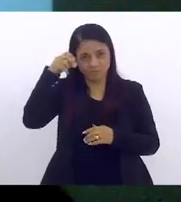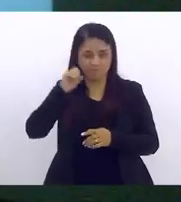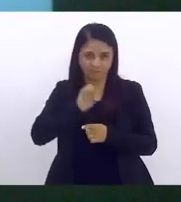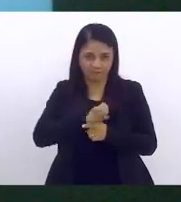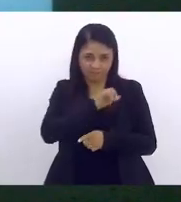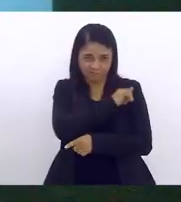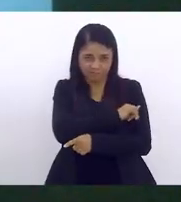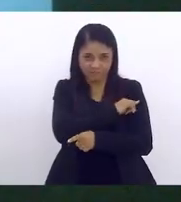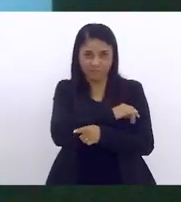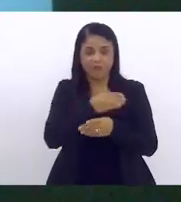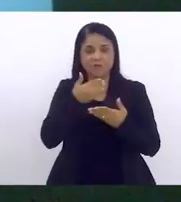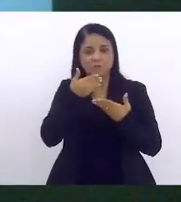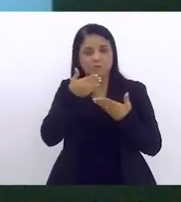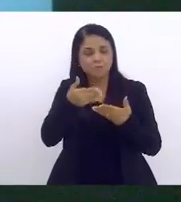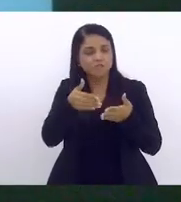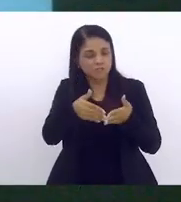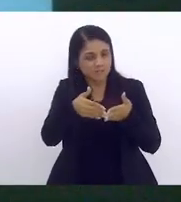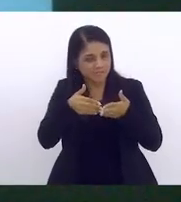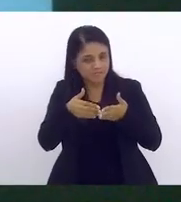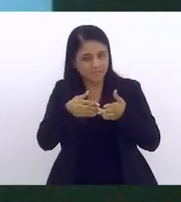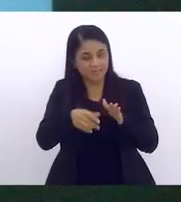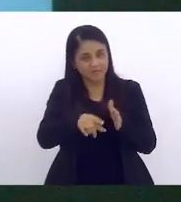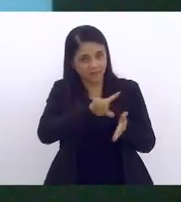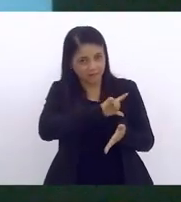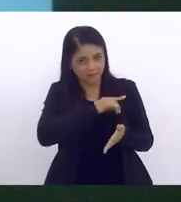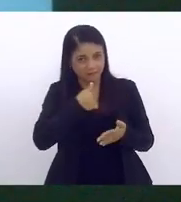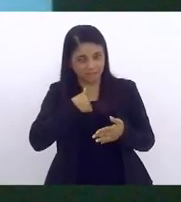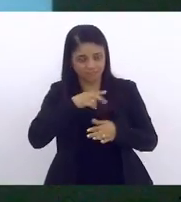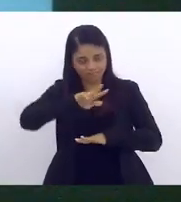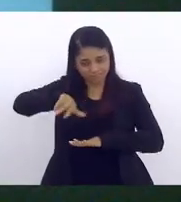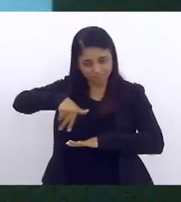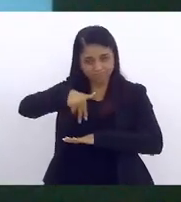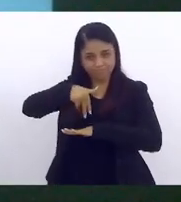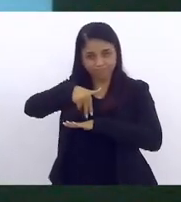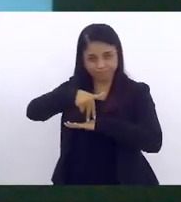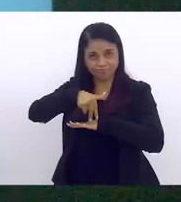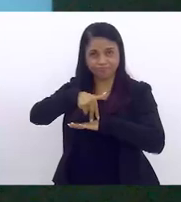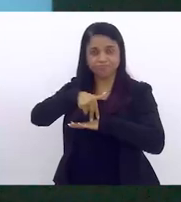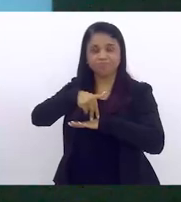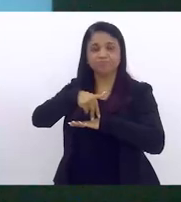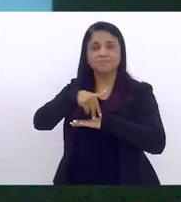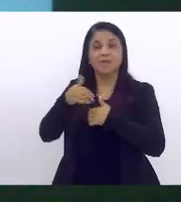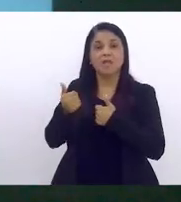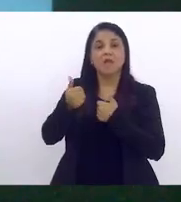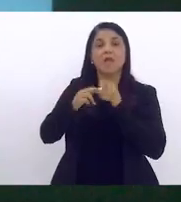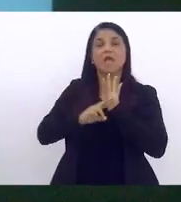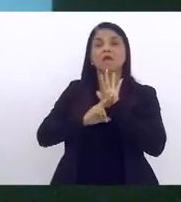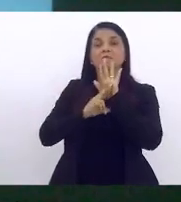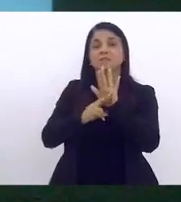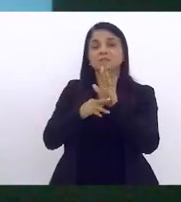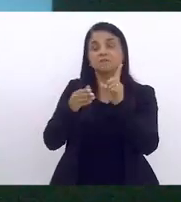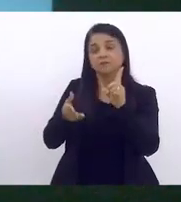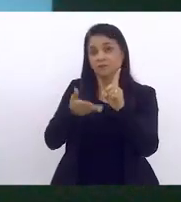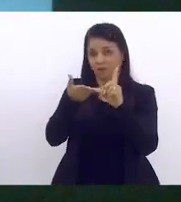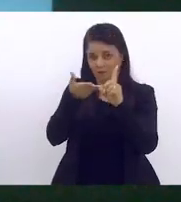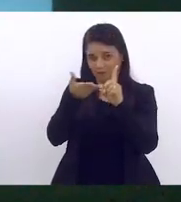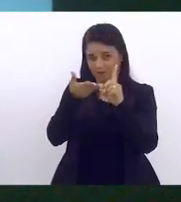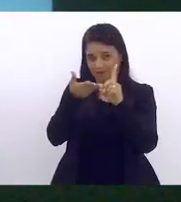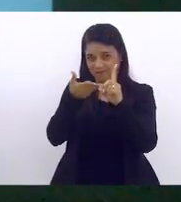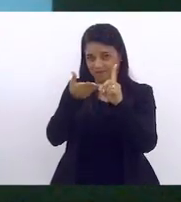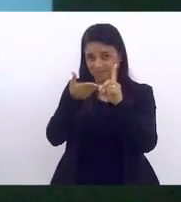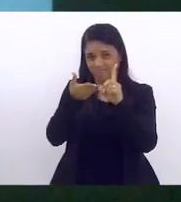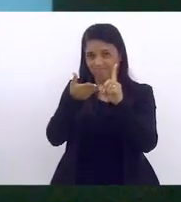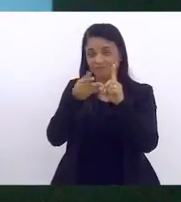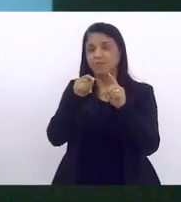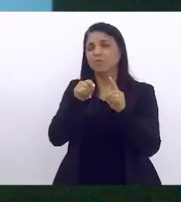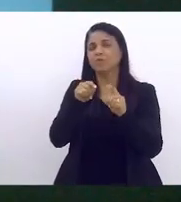que vieram antes de nós, antes de mim, para poder estar aqui falando por todas as doulas nesse momento. E por que eu falei isso? Porque eu